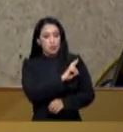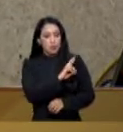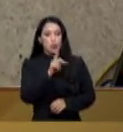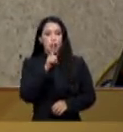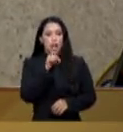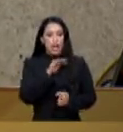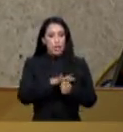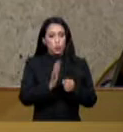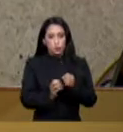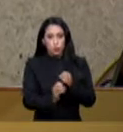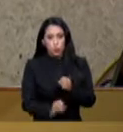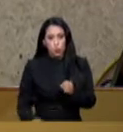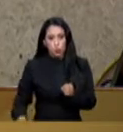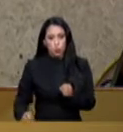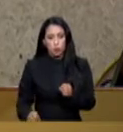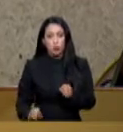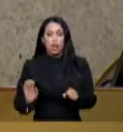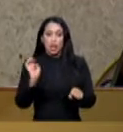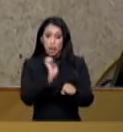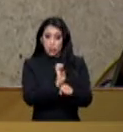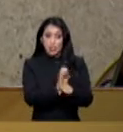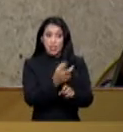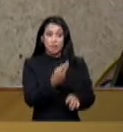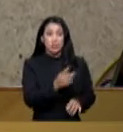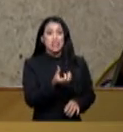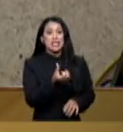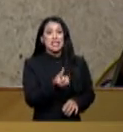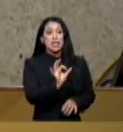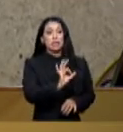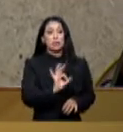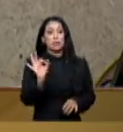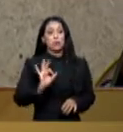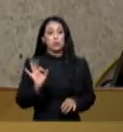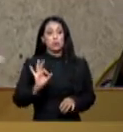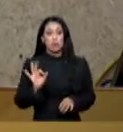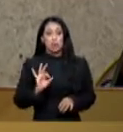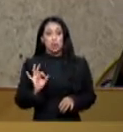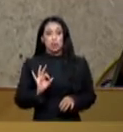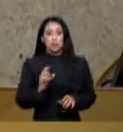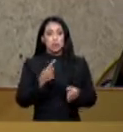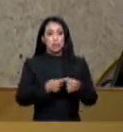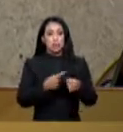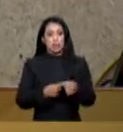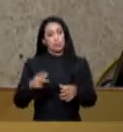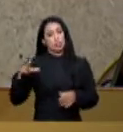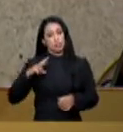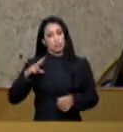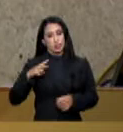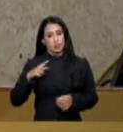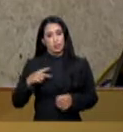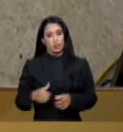Apenas 6% das cidades são atendidas pelo setor privado.